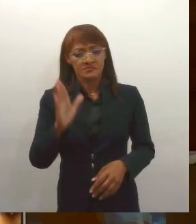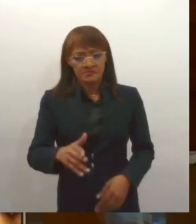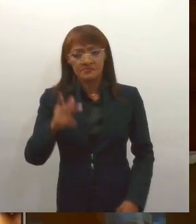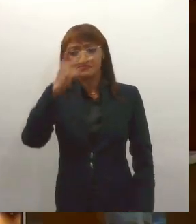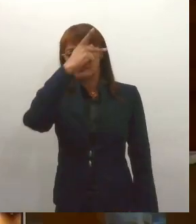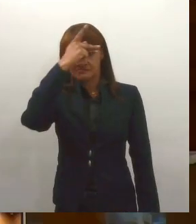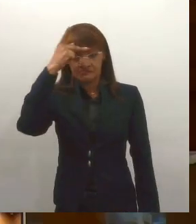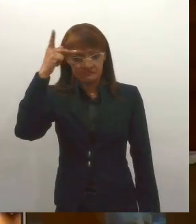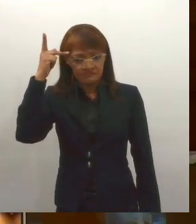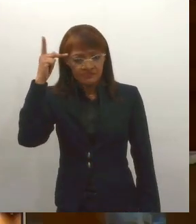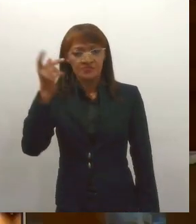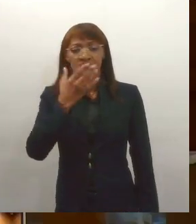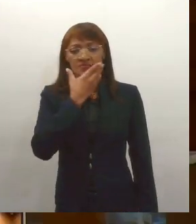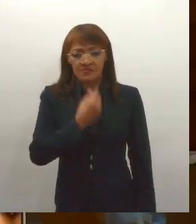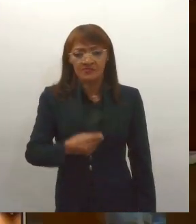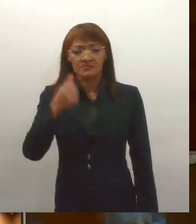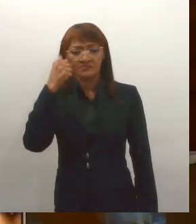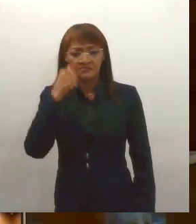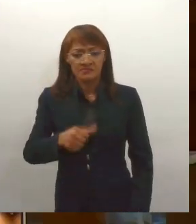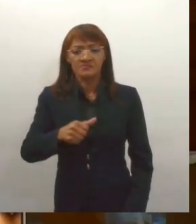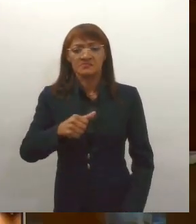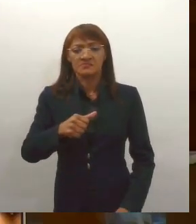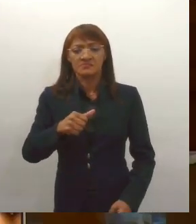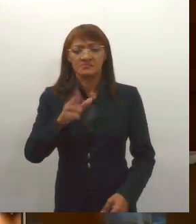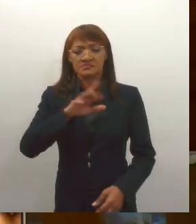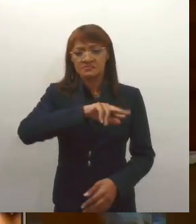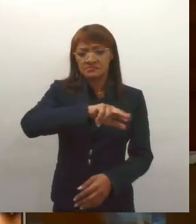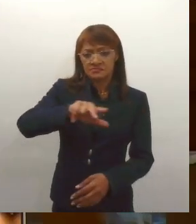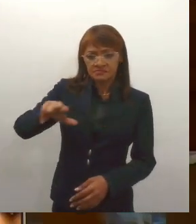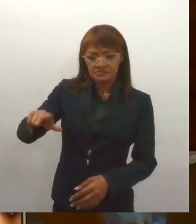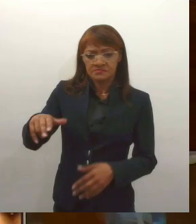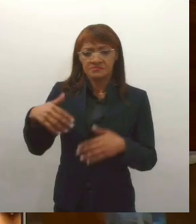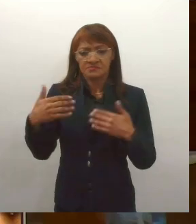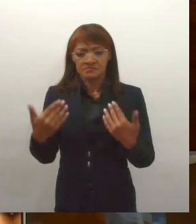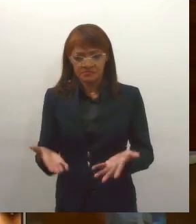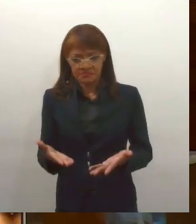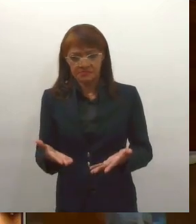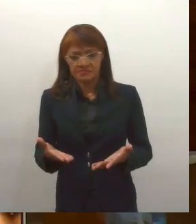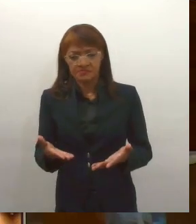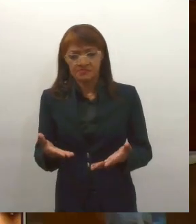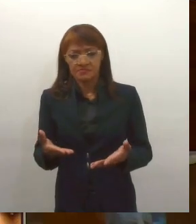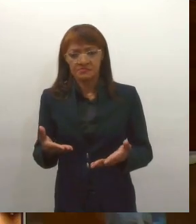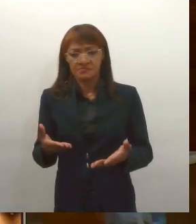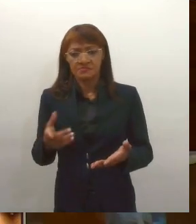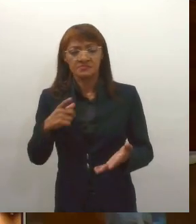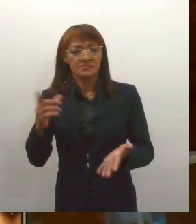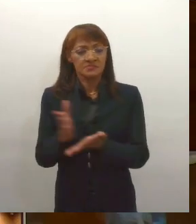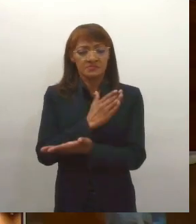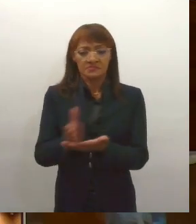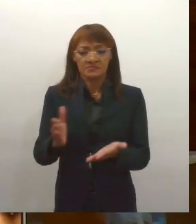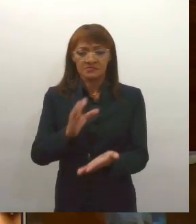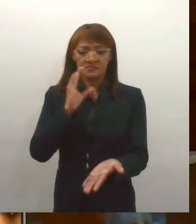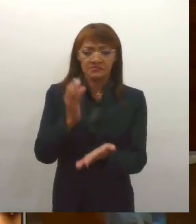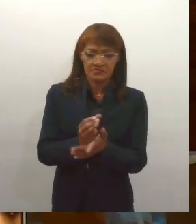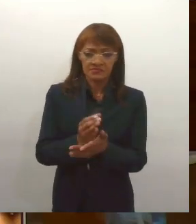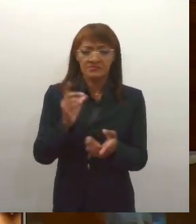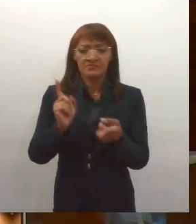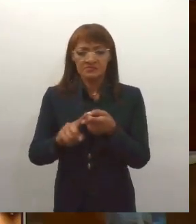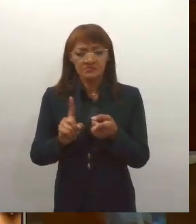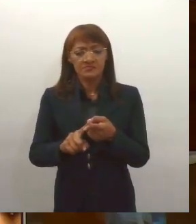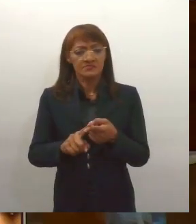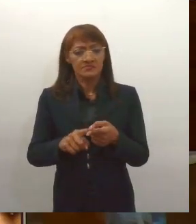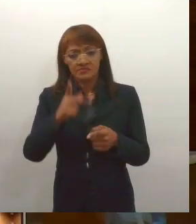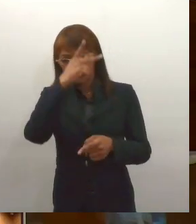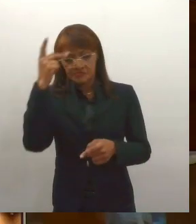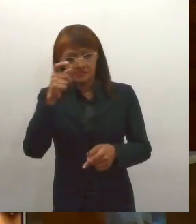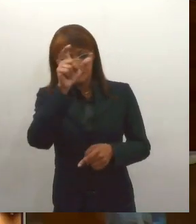entre a eh comete algum crime as pessoas teve ter responsabilidade pelo crime que cometeu e